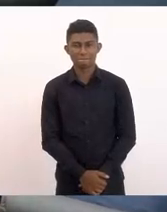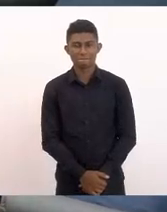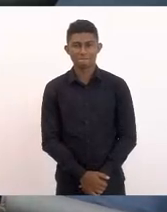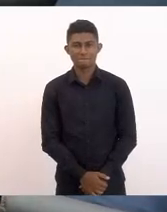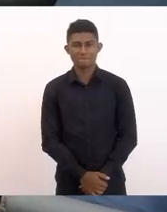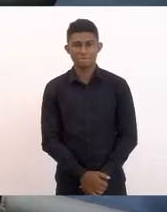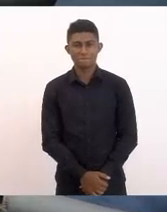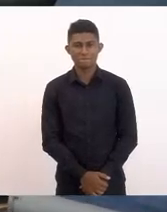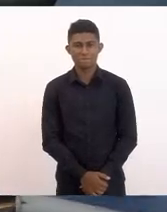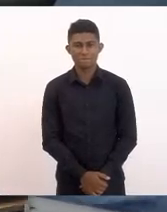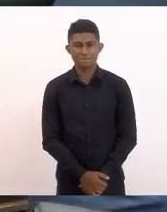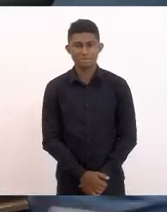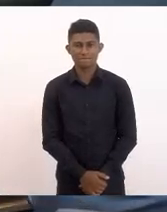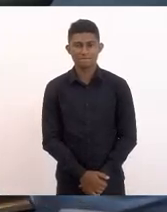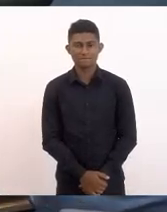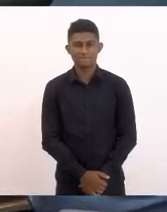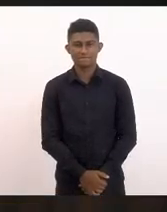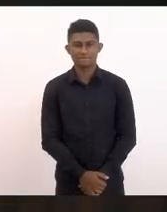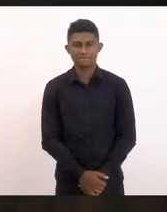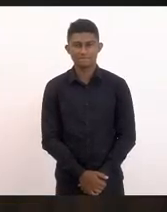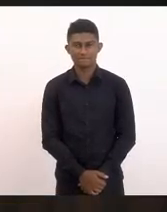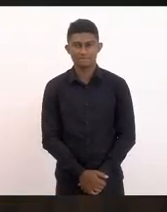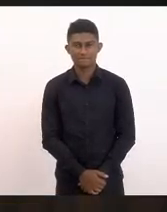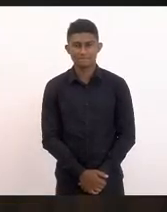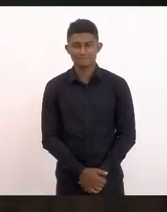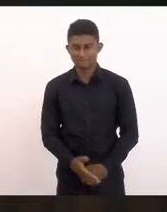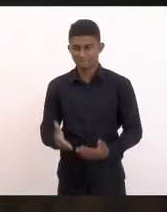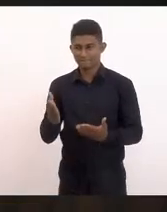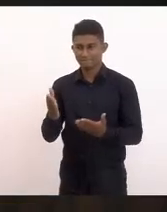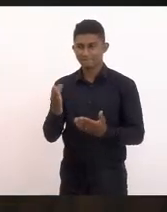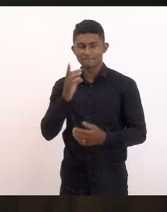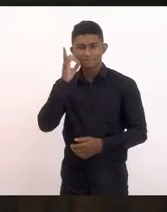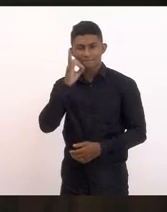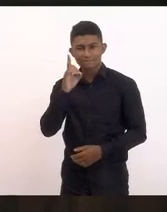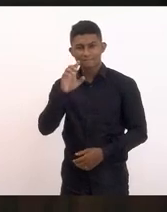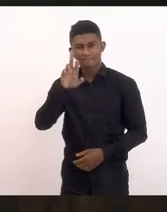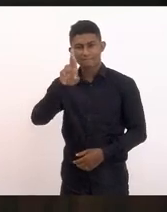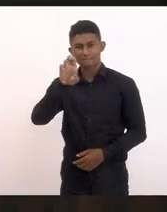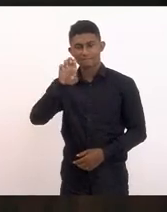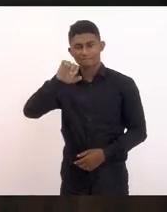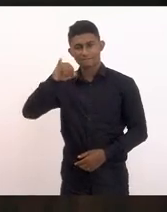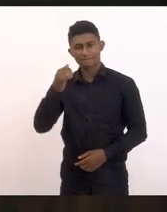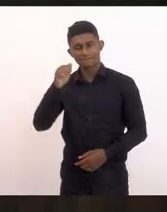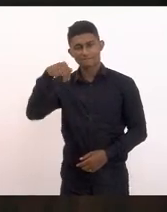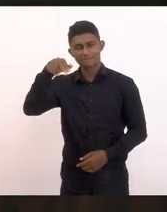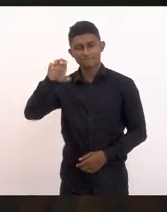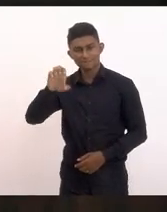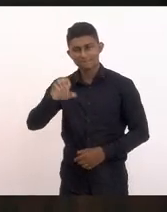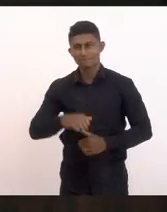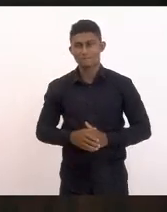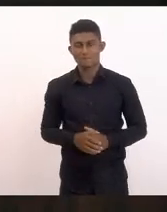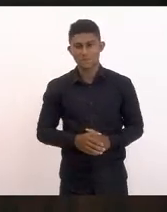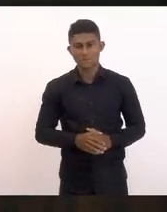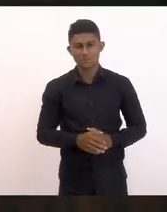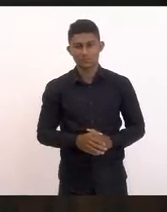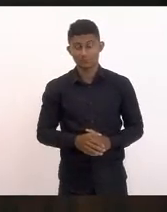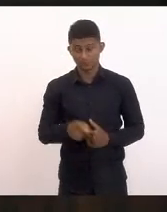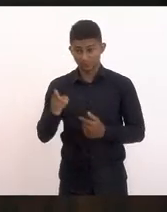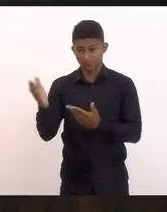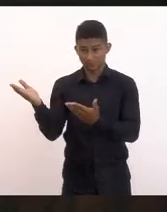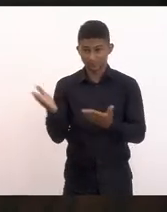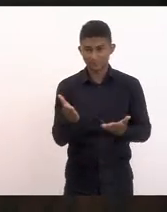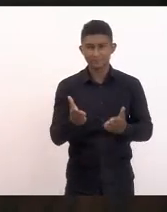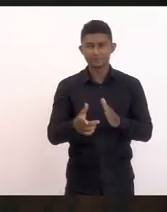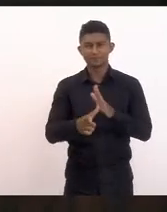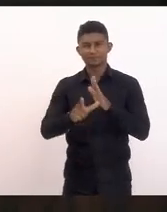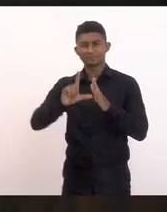Deputada enfermeira Rejane. Deputada enfermeira, antes de conceder a palavra à Vossa Senhora, à Vossa Excelência,